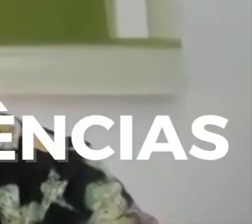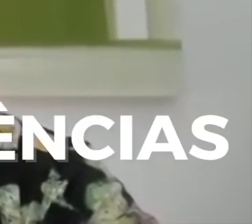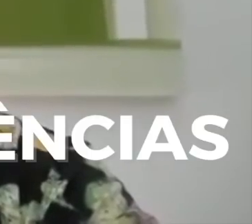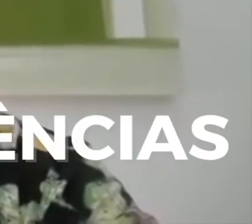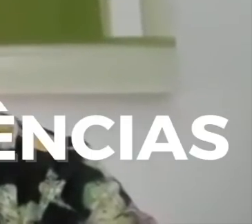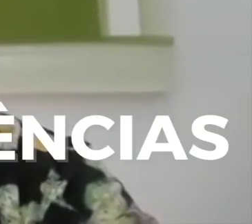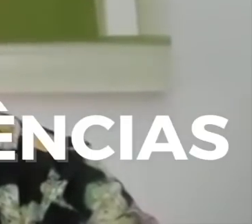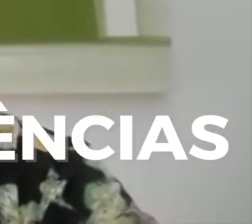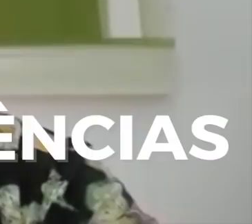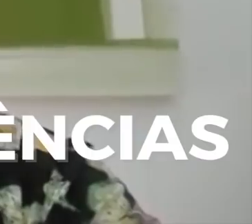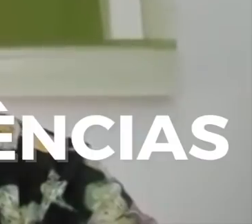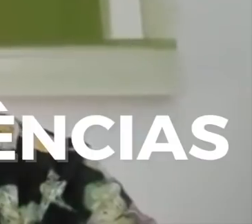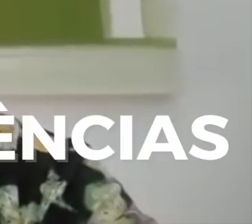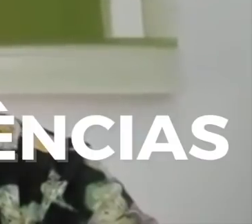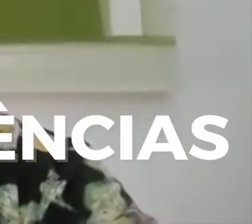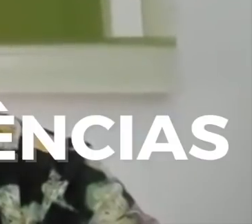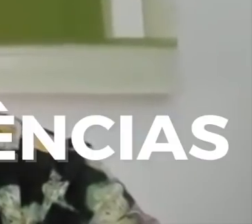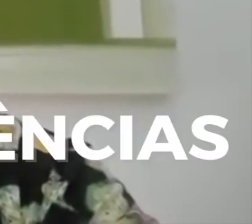Insurgências.